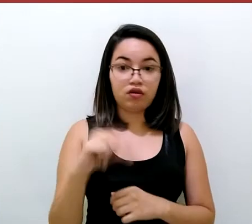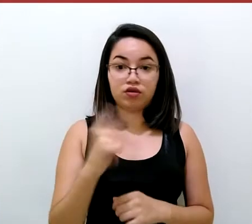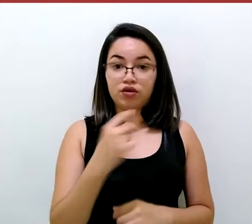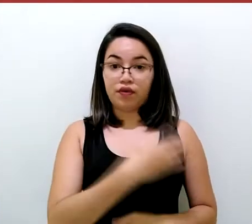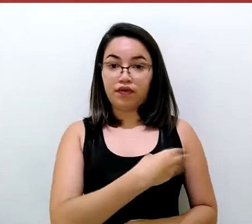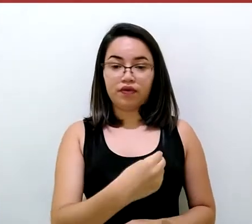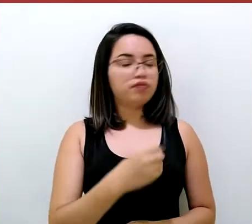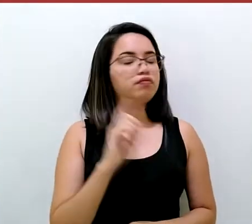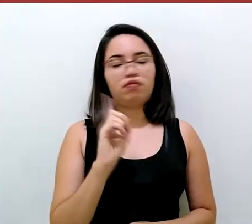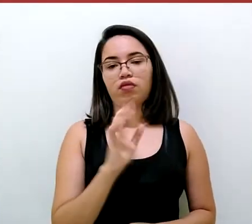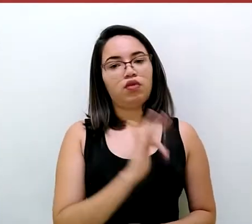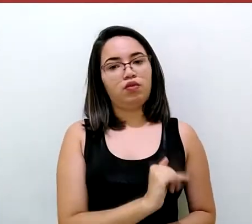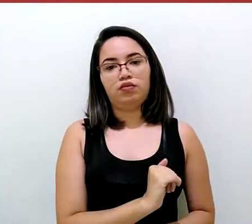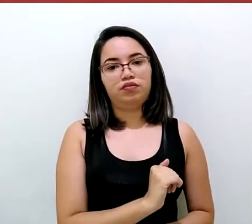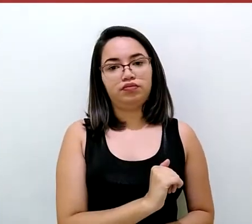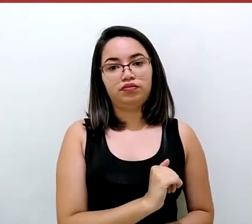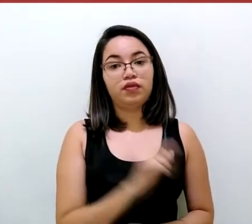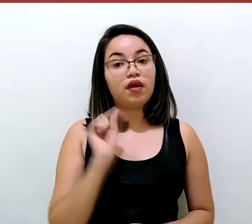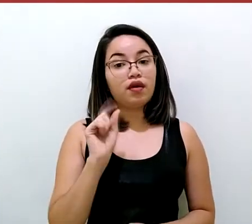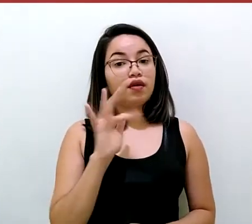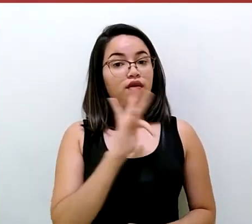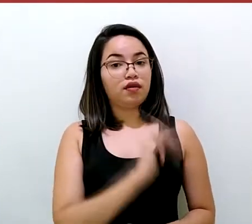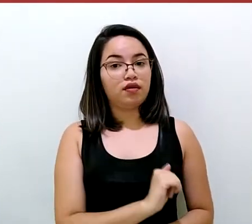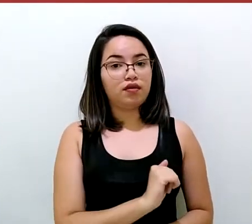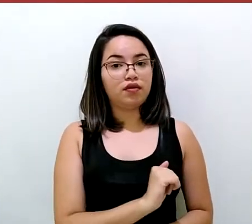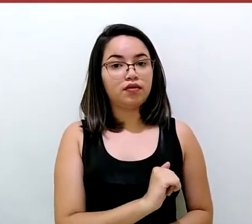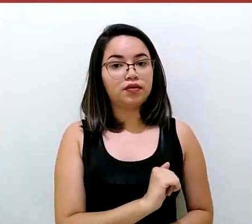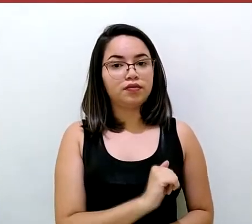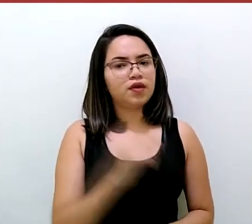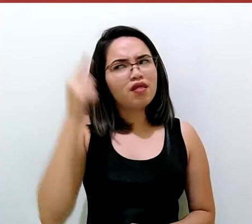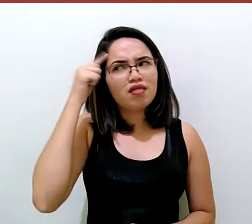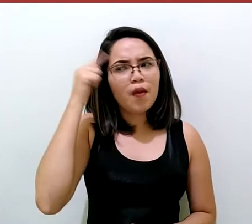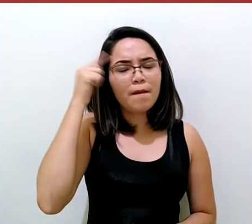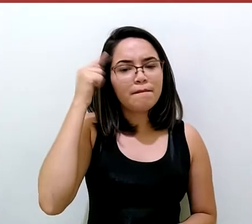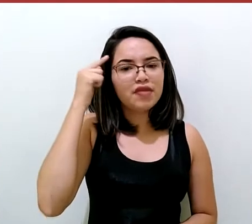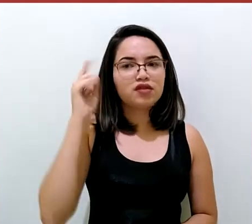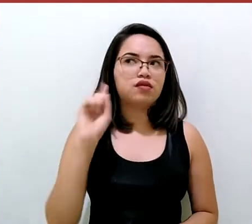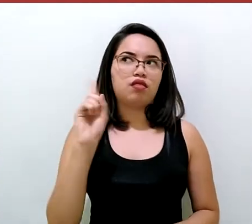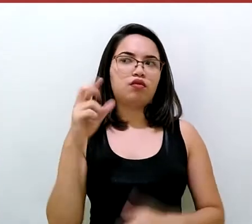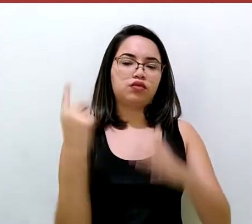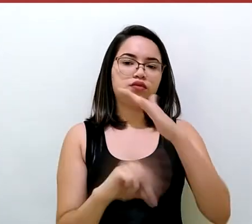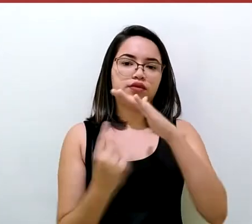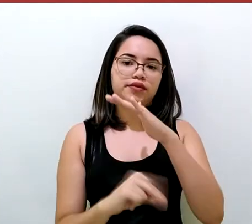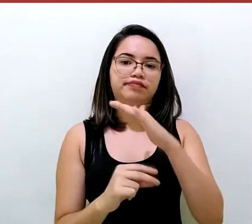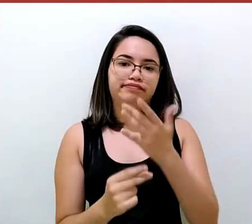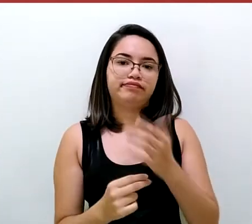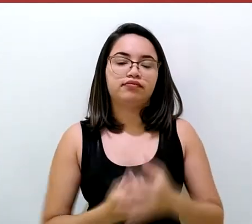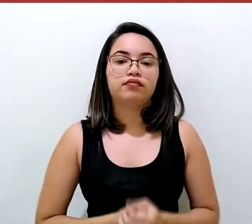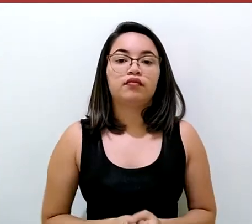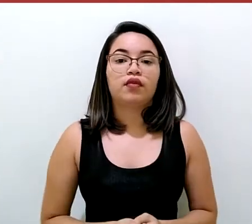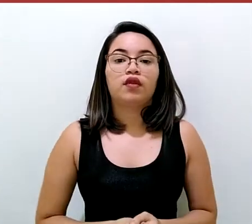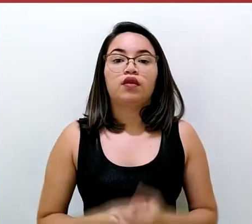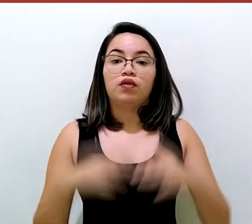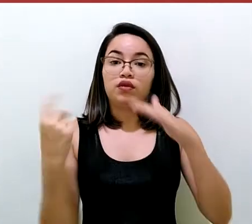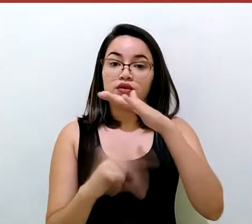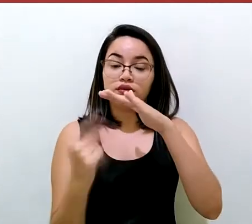seu filho, não o ama. Quem o ama, não hesita em discipliná-lo.